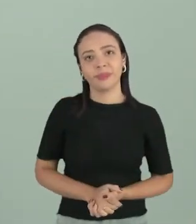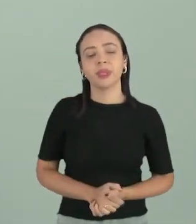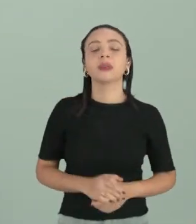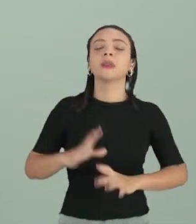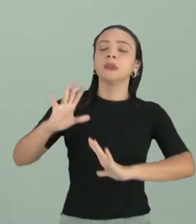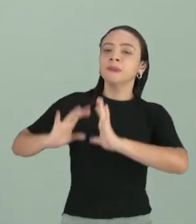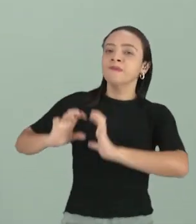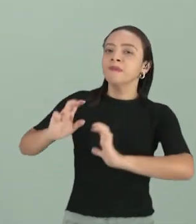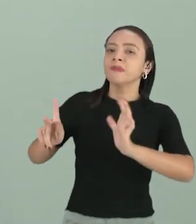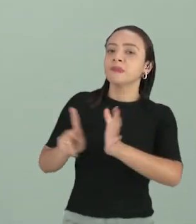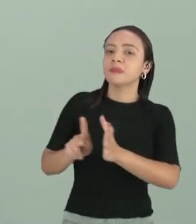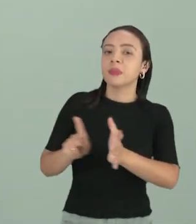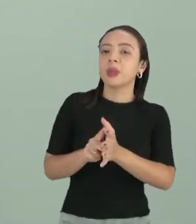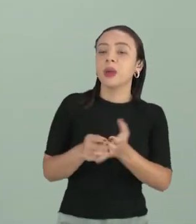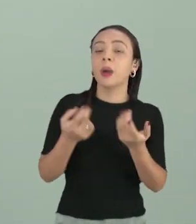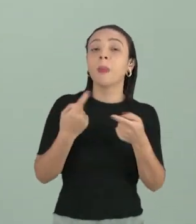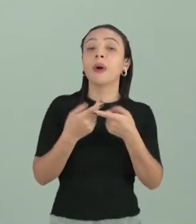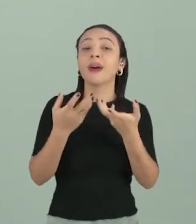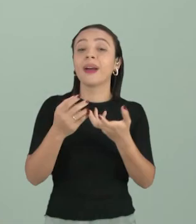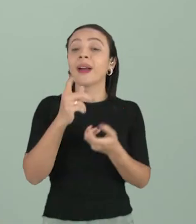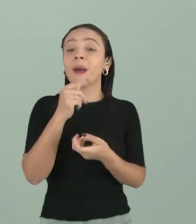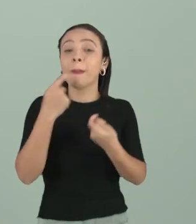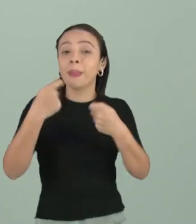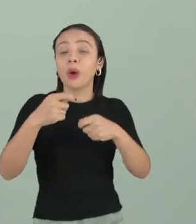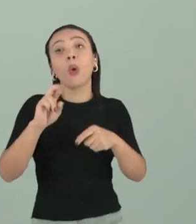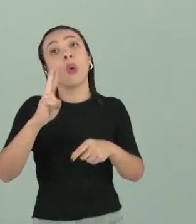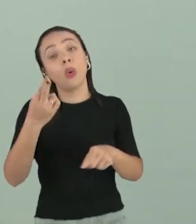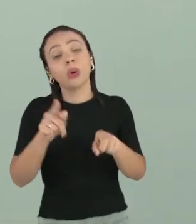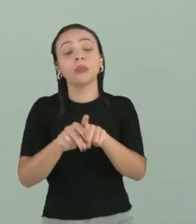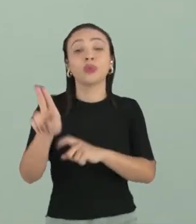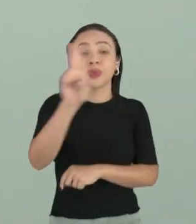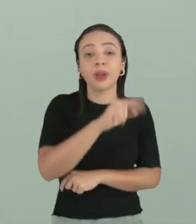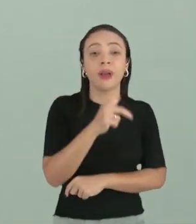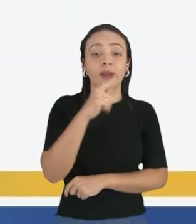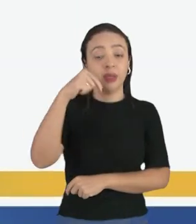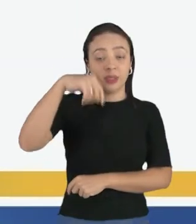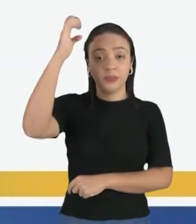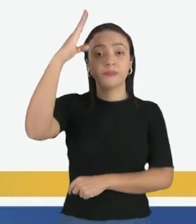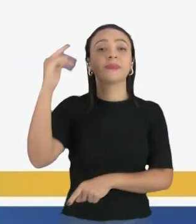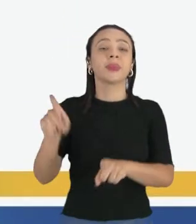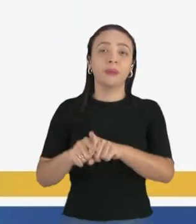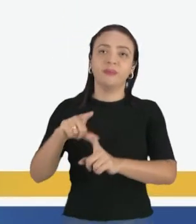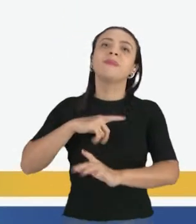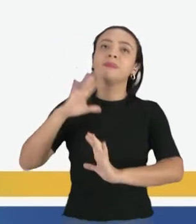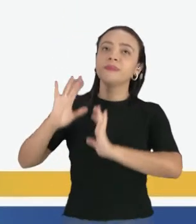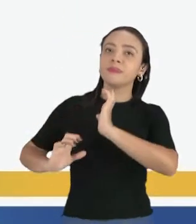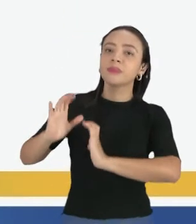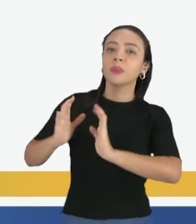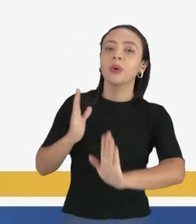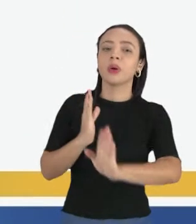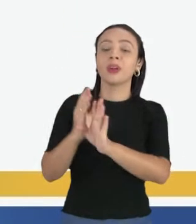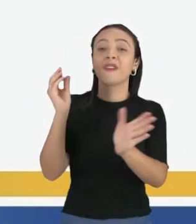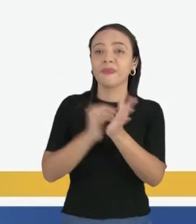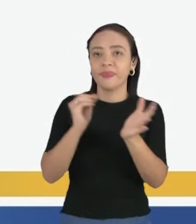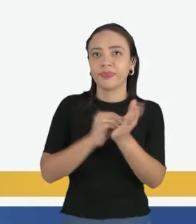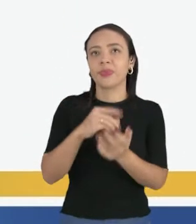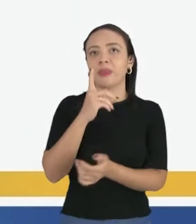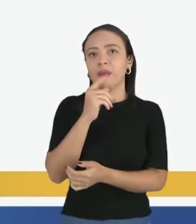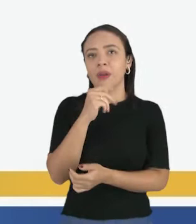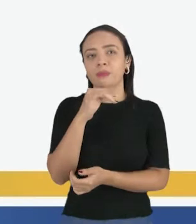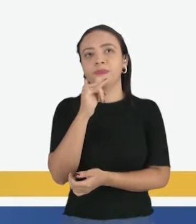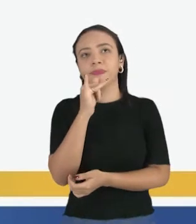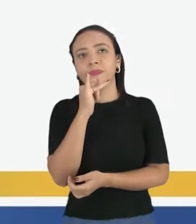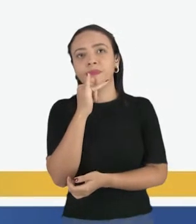conflito locais pelo acesso da água ou até mesmo o uso dela. E aí no Brasil os conflitos pela escassez de água ligados